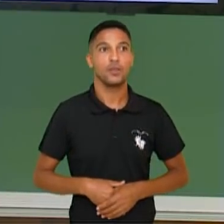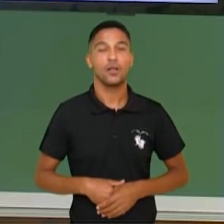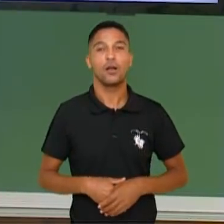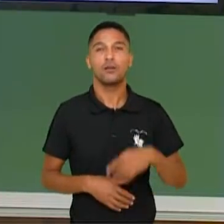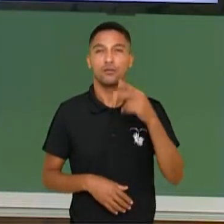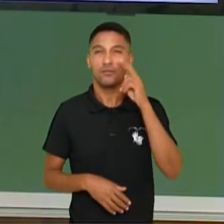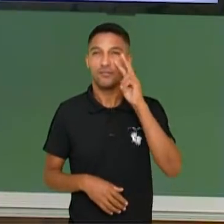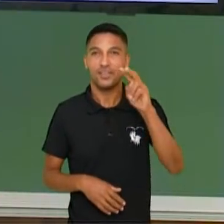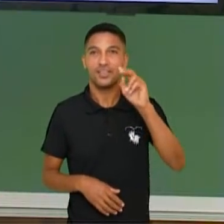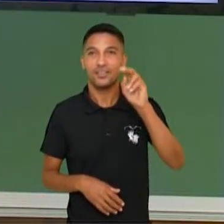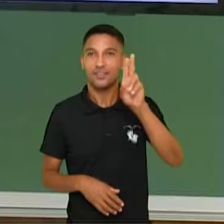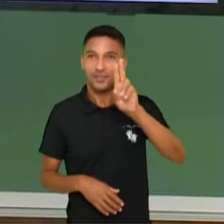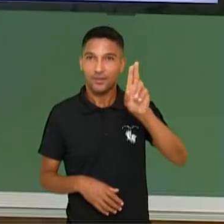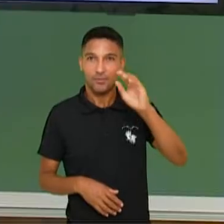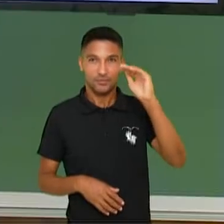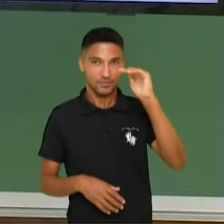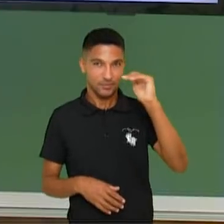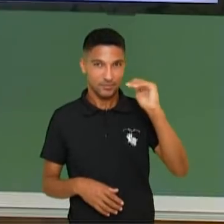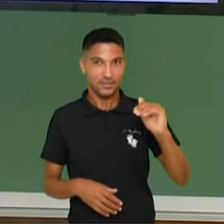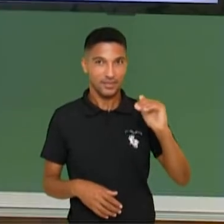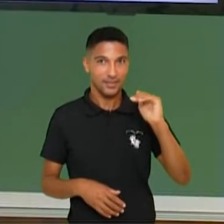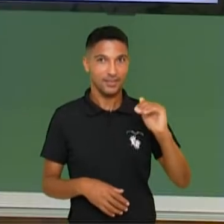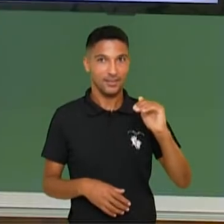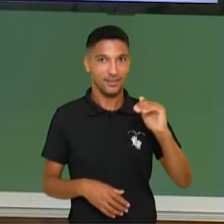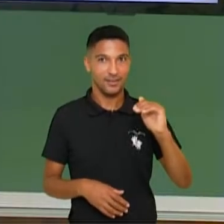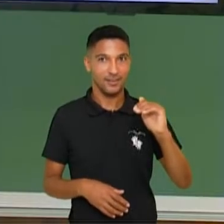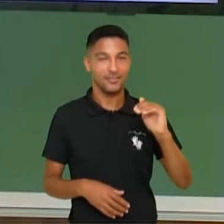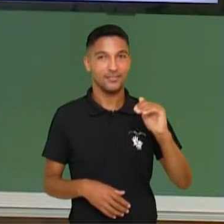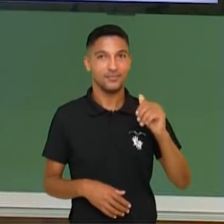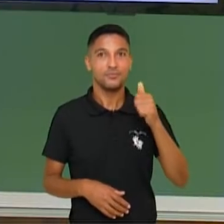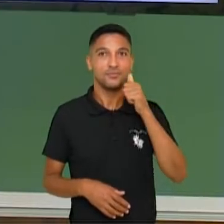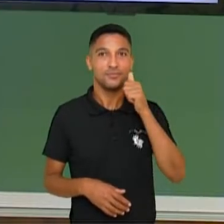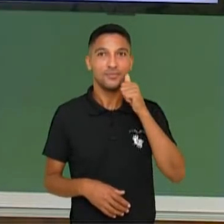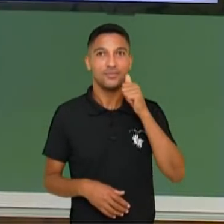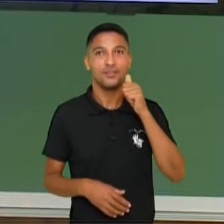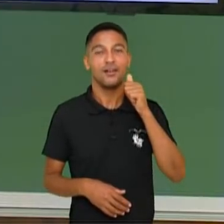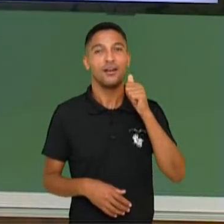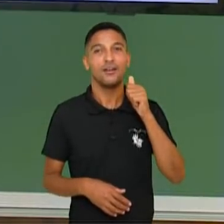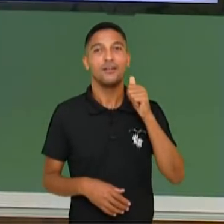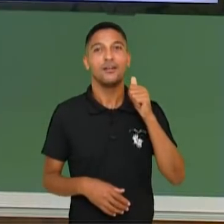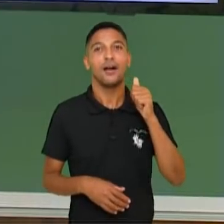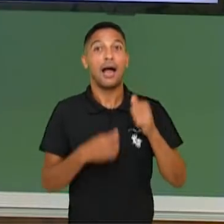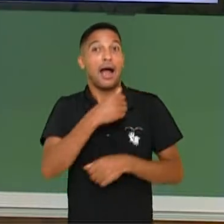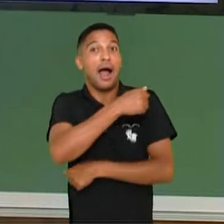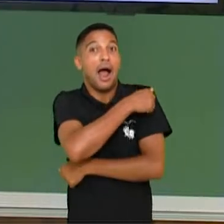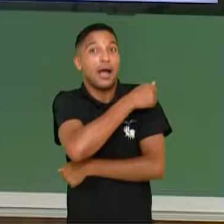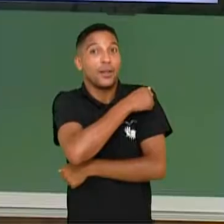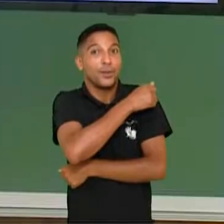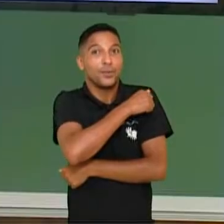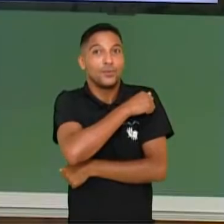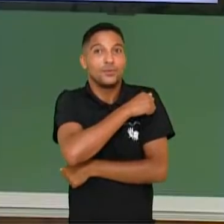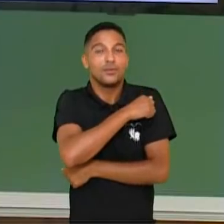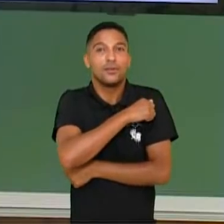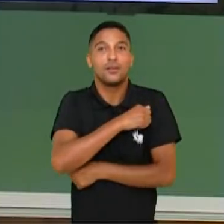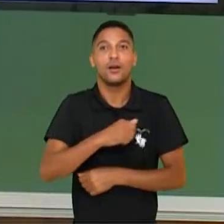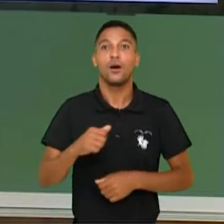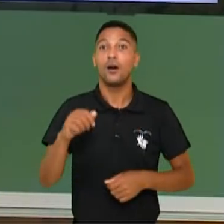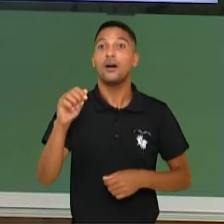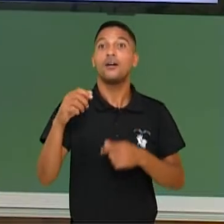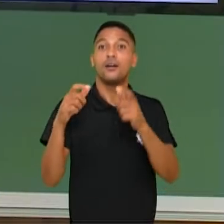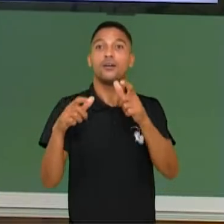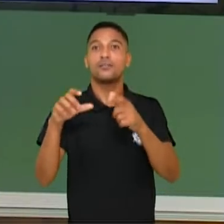das Marques. Olha que legal! 2, Maria Fernanda, do Colégio Estadual Santos Dumont, de Santa Cruz de Monte